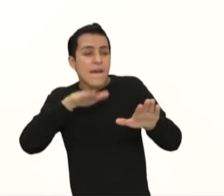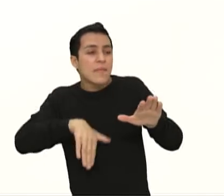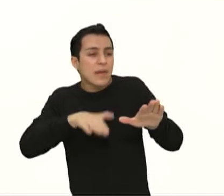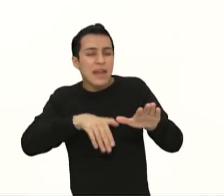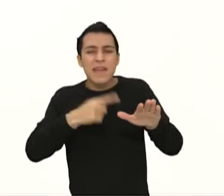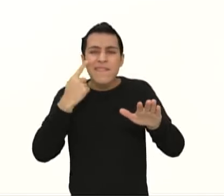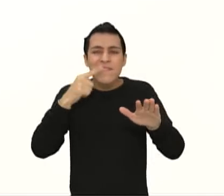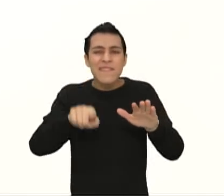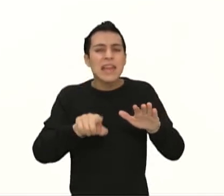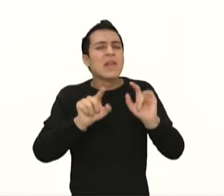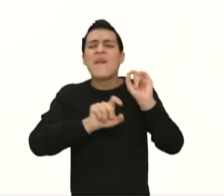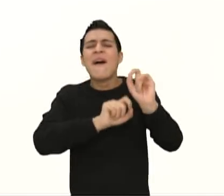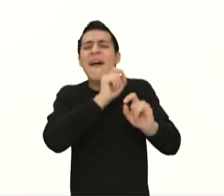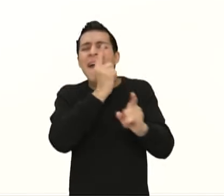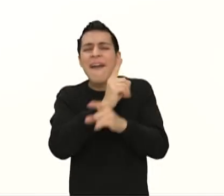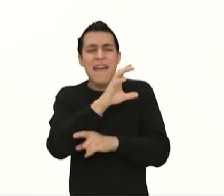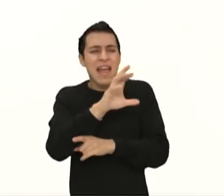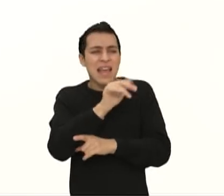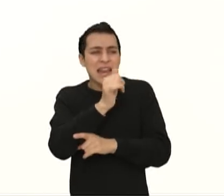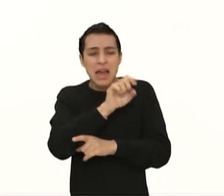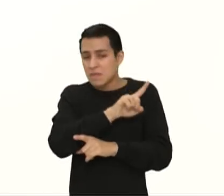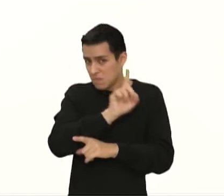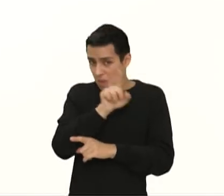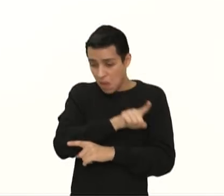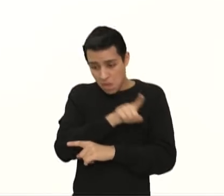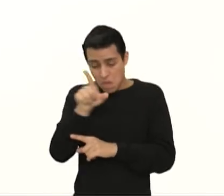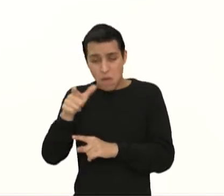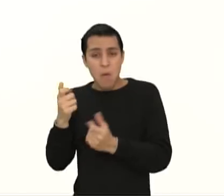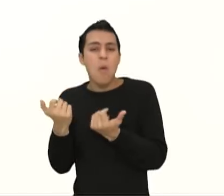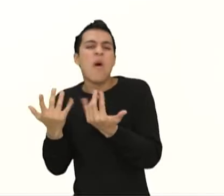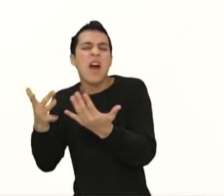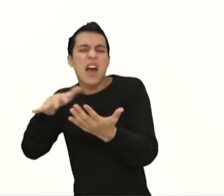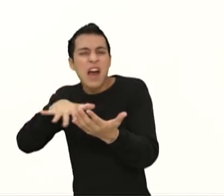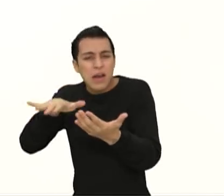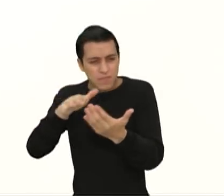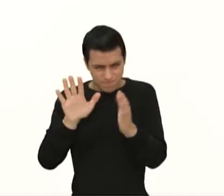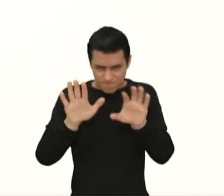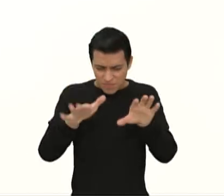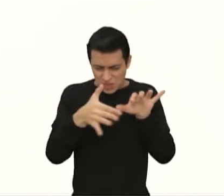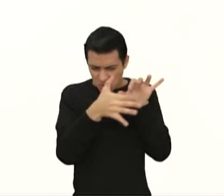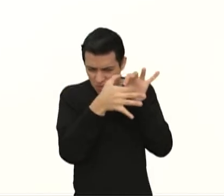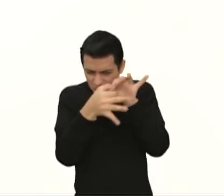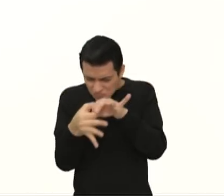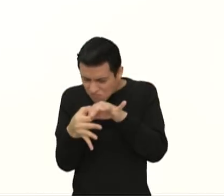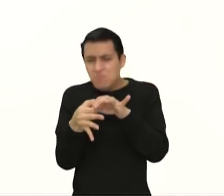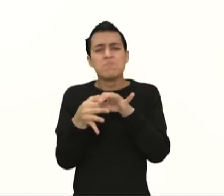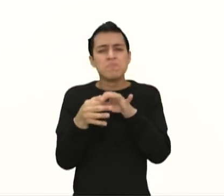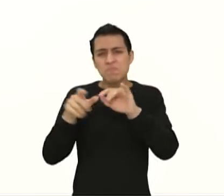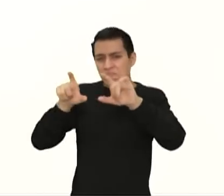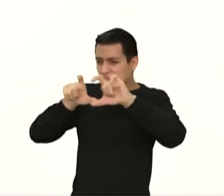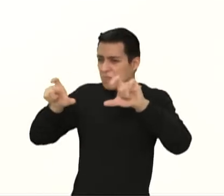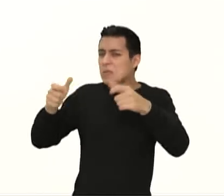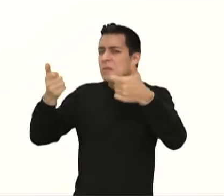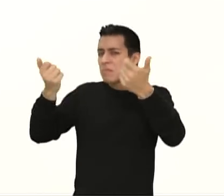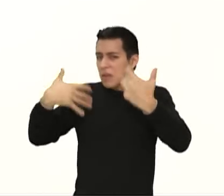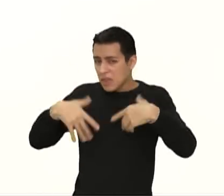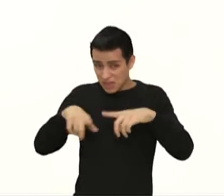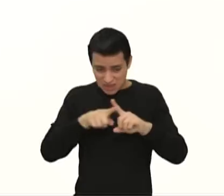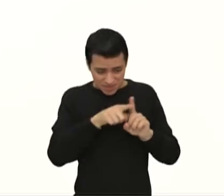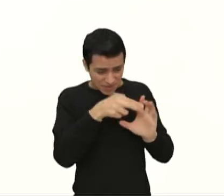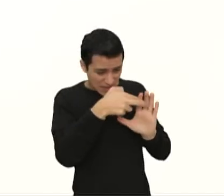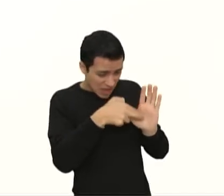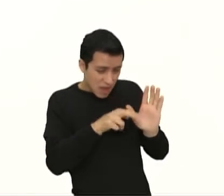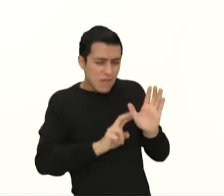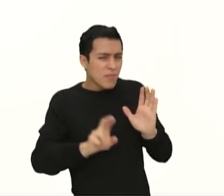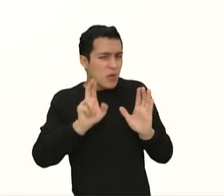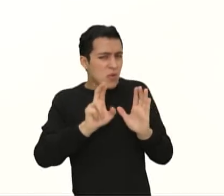ver a crase e não ao campo, considerando o contexto apresentado na tira e as regras para o